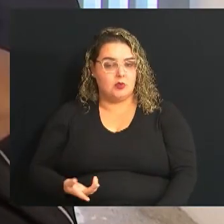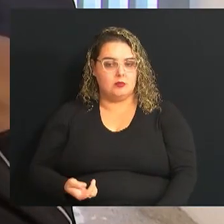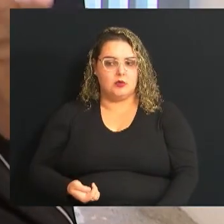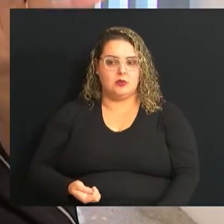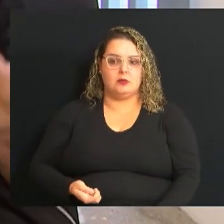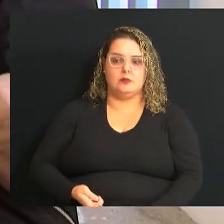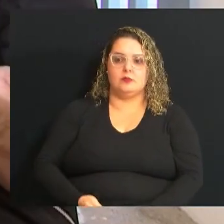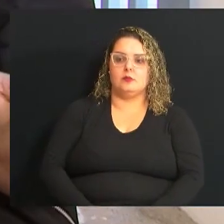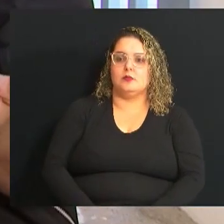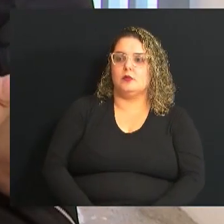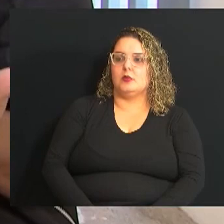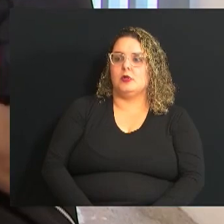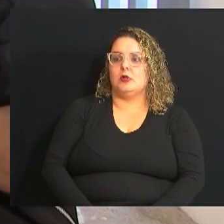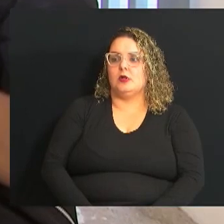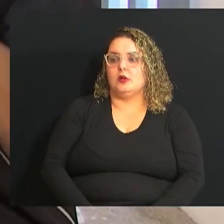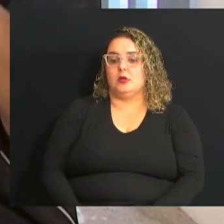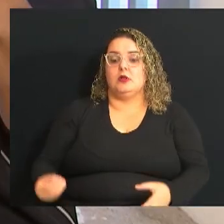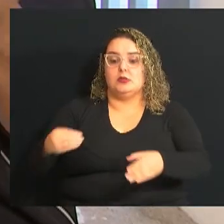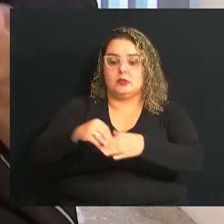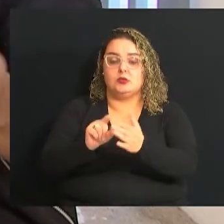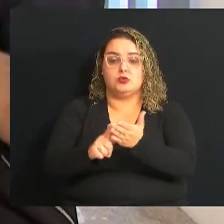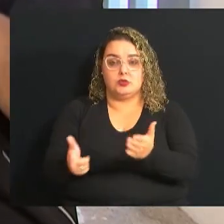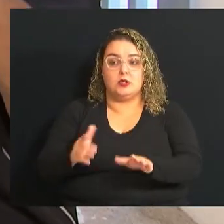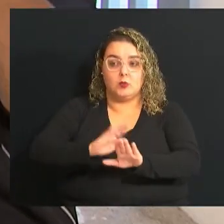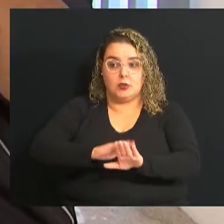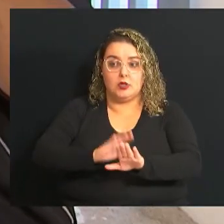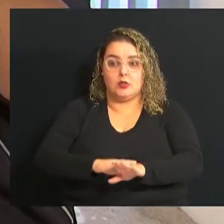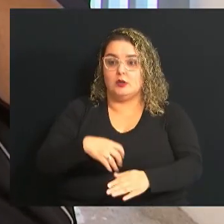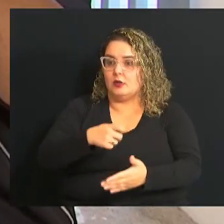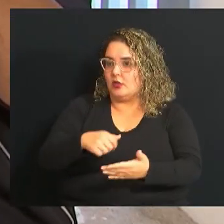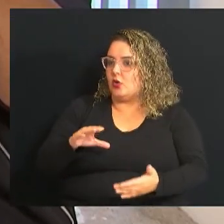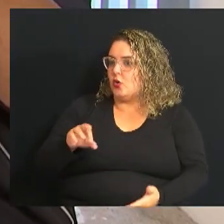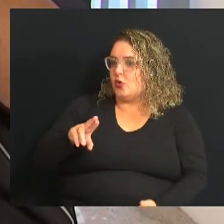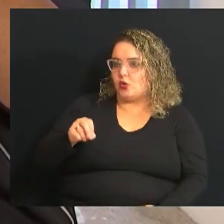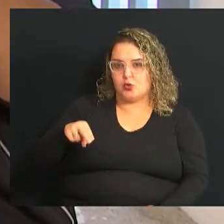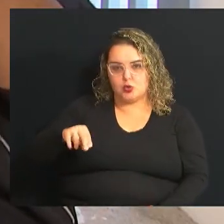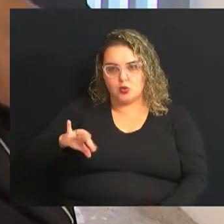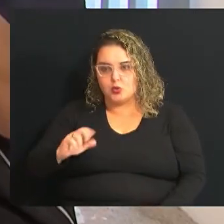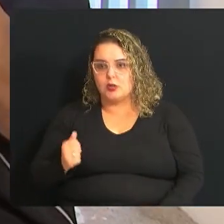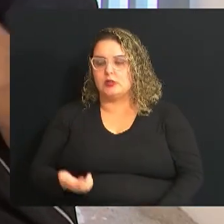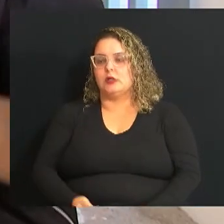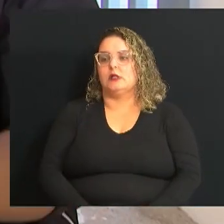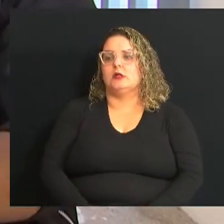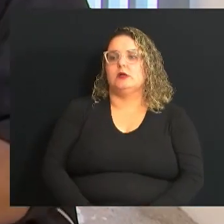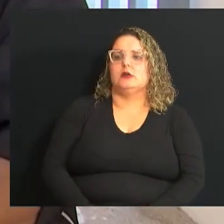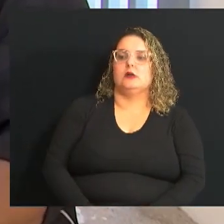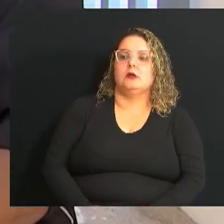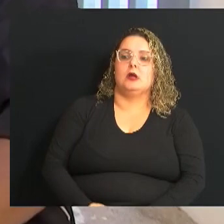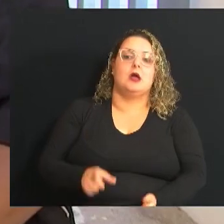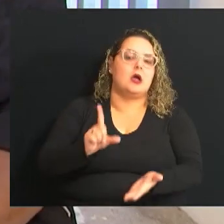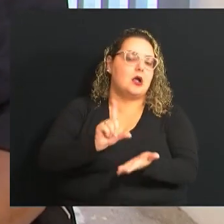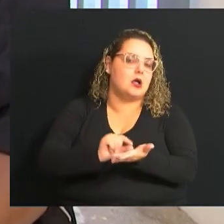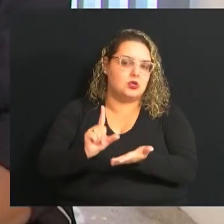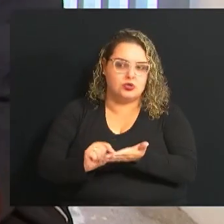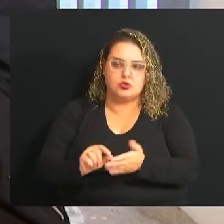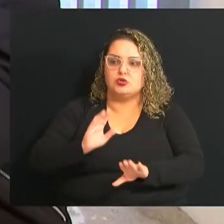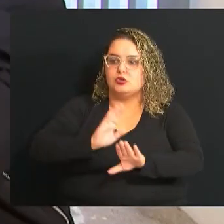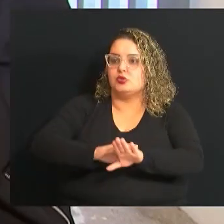pessoas negras para que pudessem se livrar da escravidão e também a defender os estrangeiros que vinham de